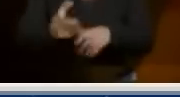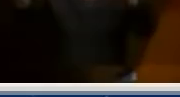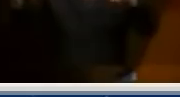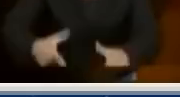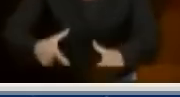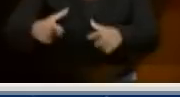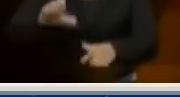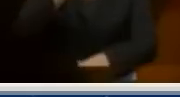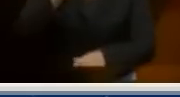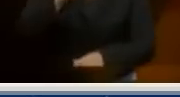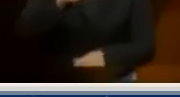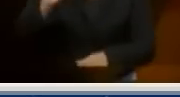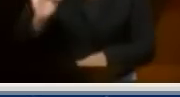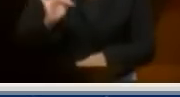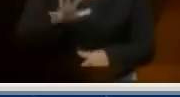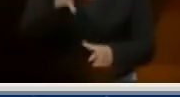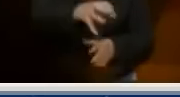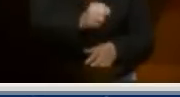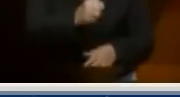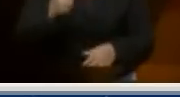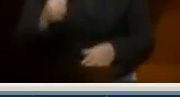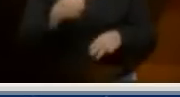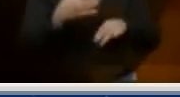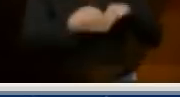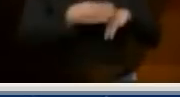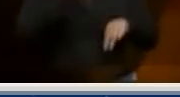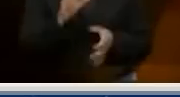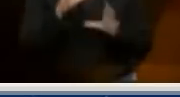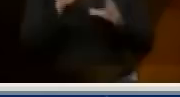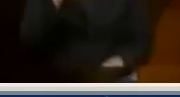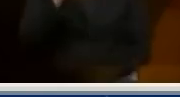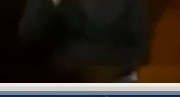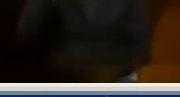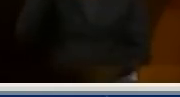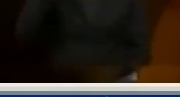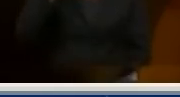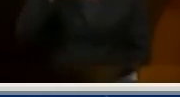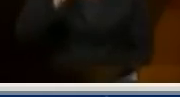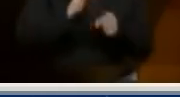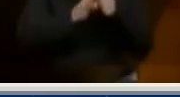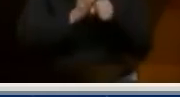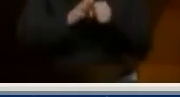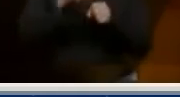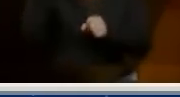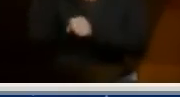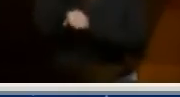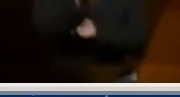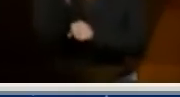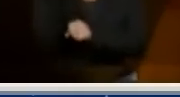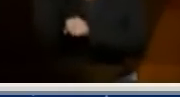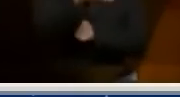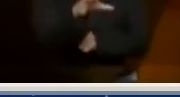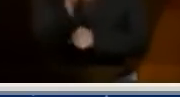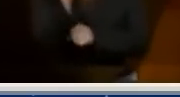Senado precisa ouvir do povo a exigência de que o Supremo não tem o direito de fazer o que vem